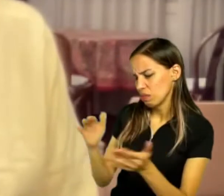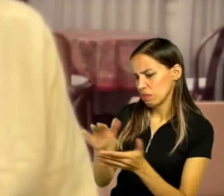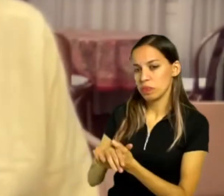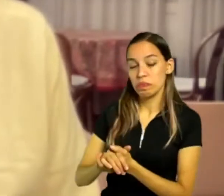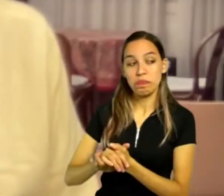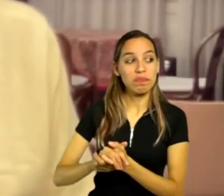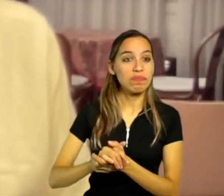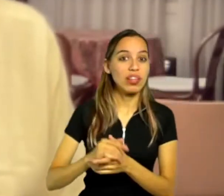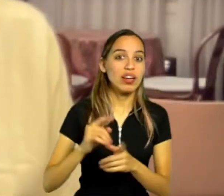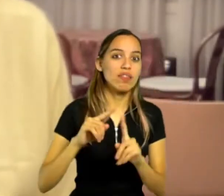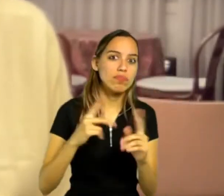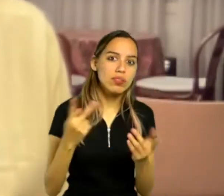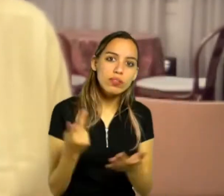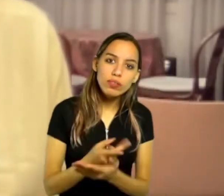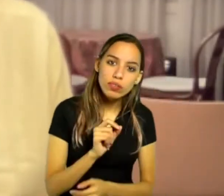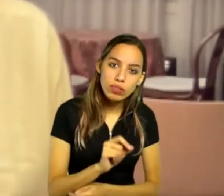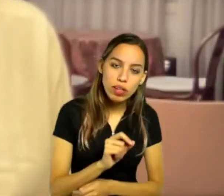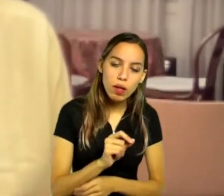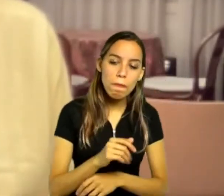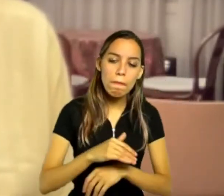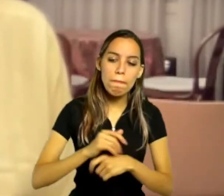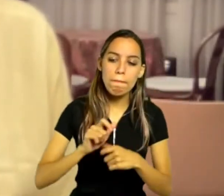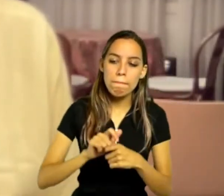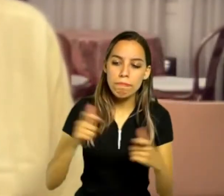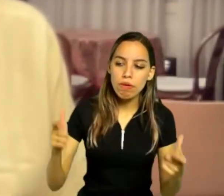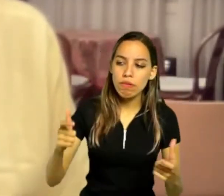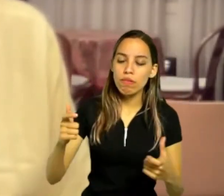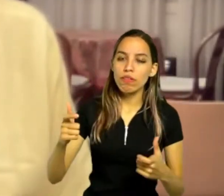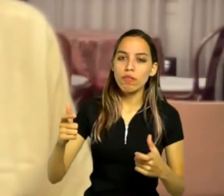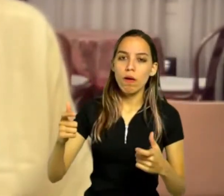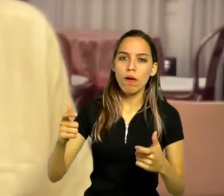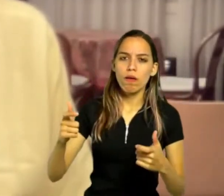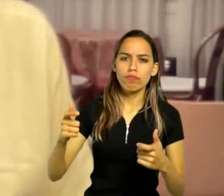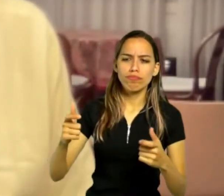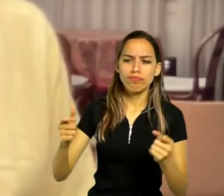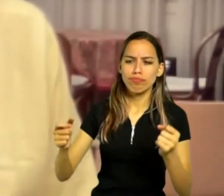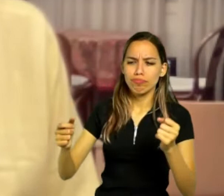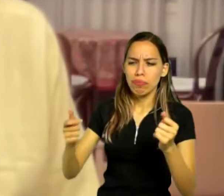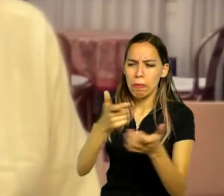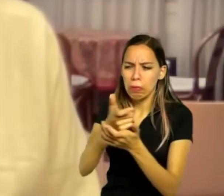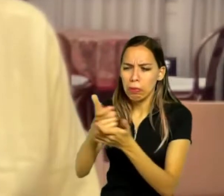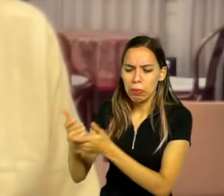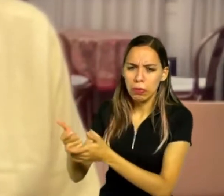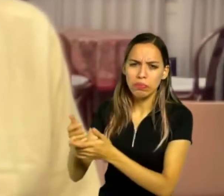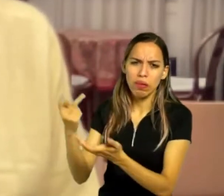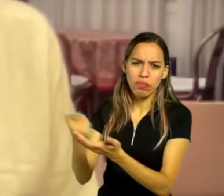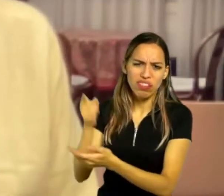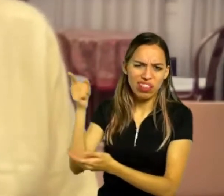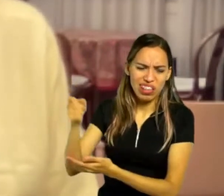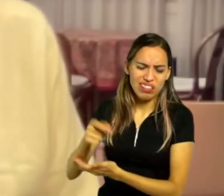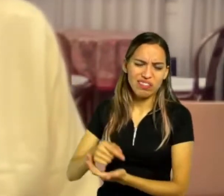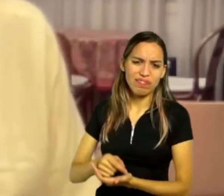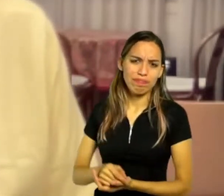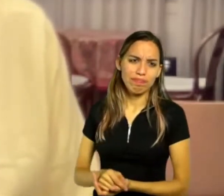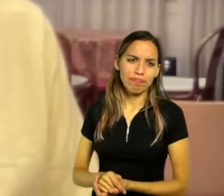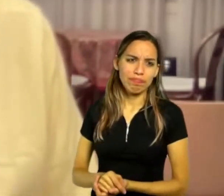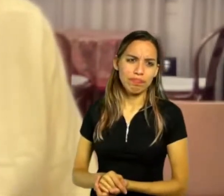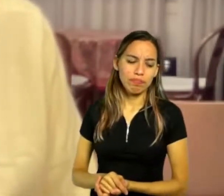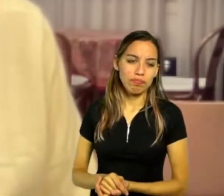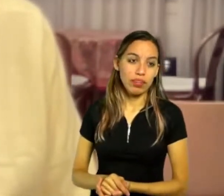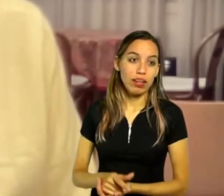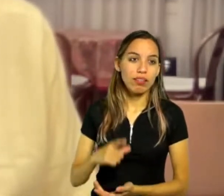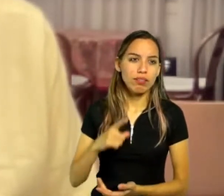cadeias brasileiras, né? Mas o que aconteceu ali, Afonso, que eu digo que foi uma manifestação,